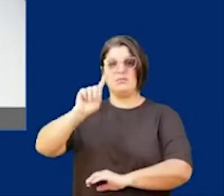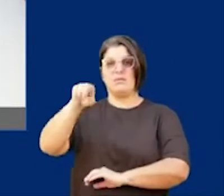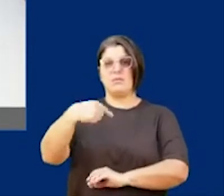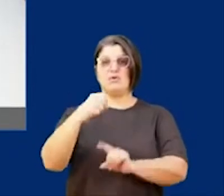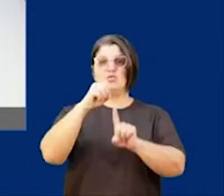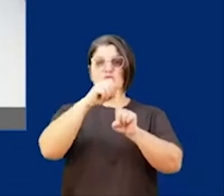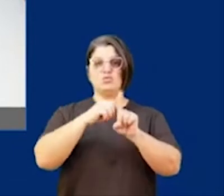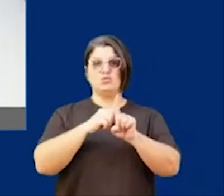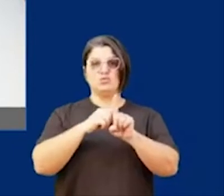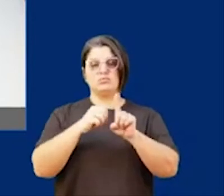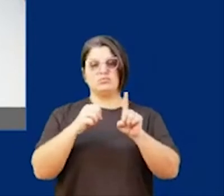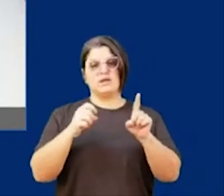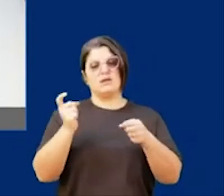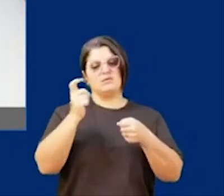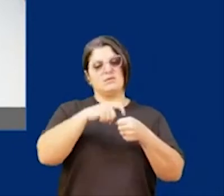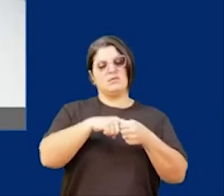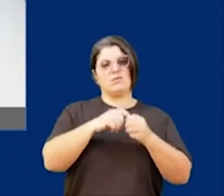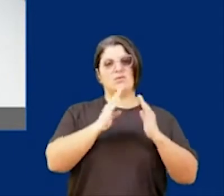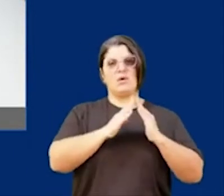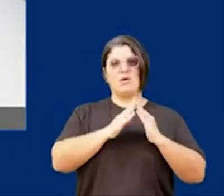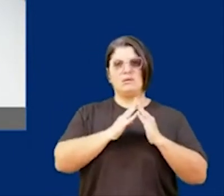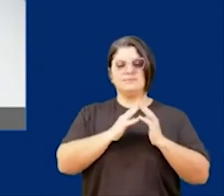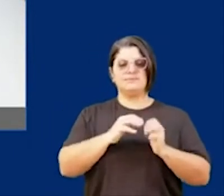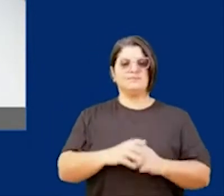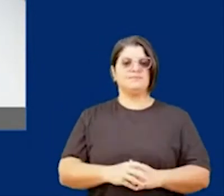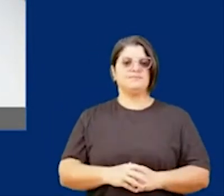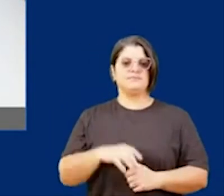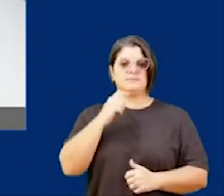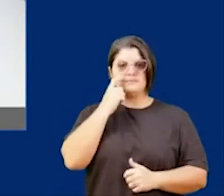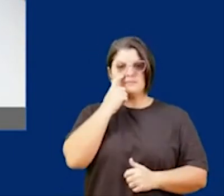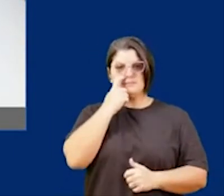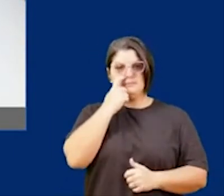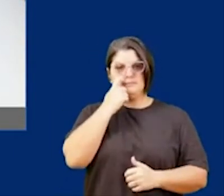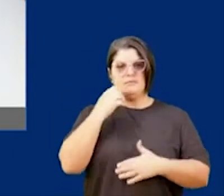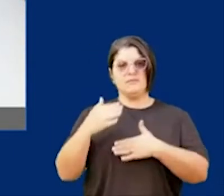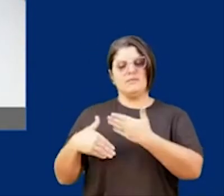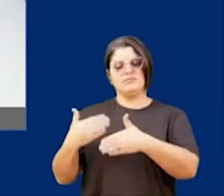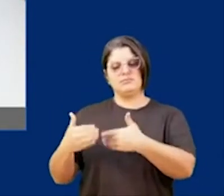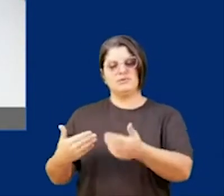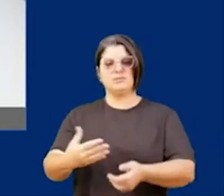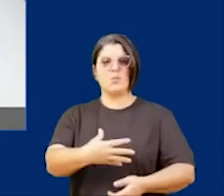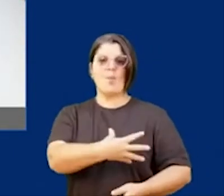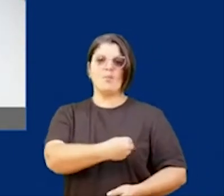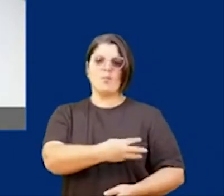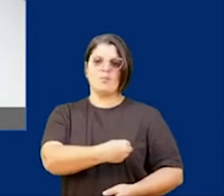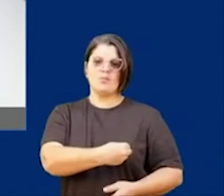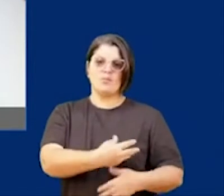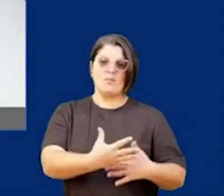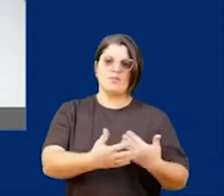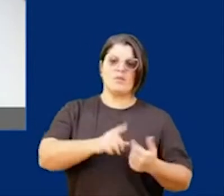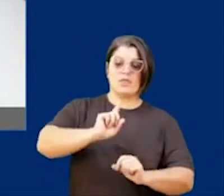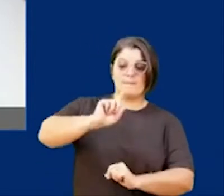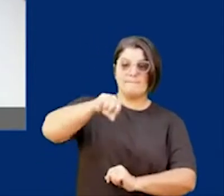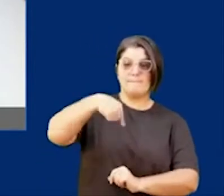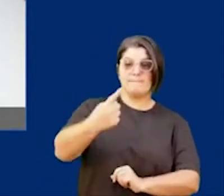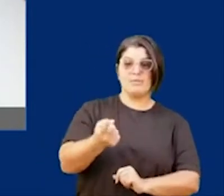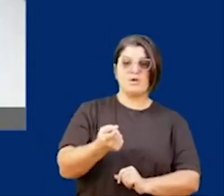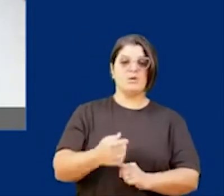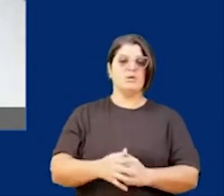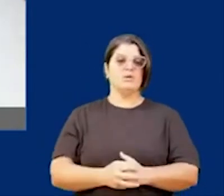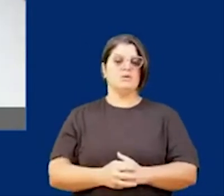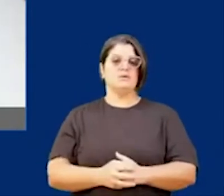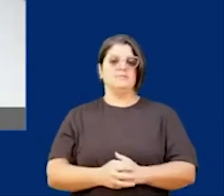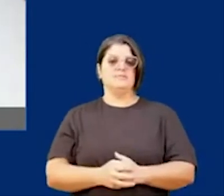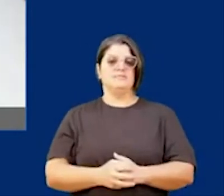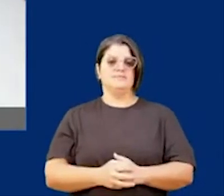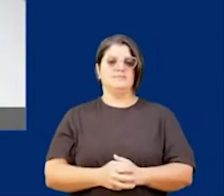mês. Então, a gente foi passar por esse processo da amamentação alguns dias depois. Então, eu tive todo esse